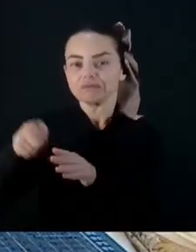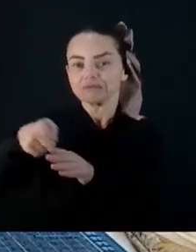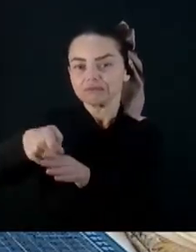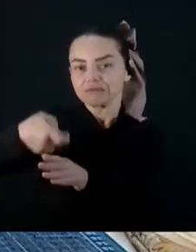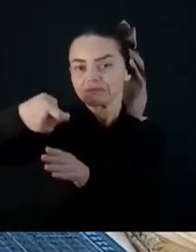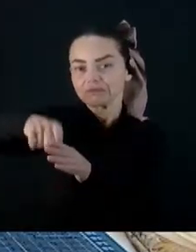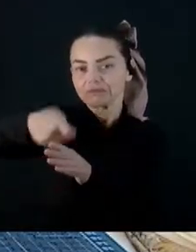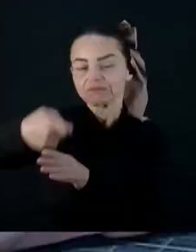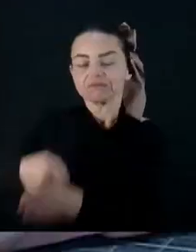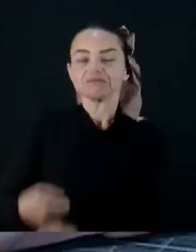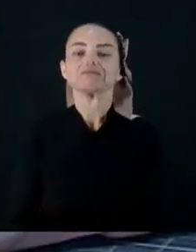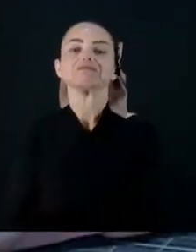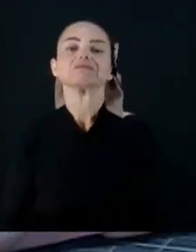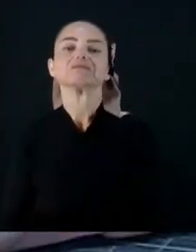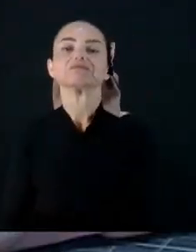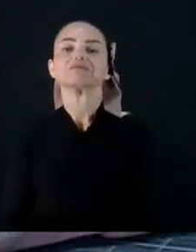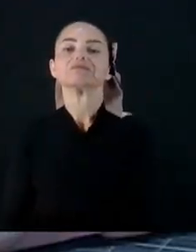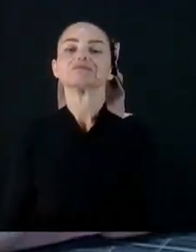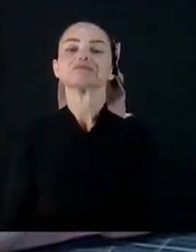pra não